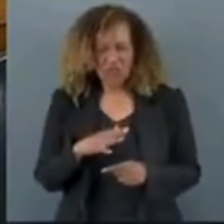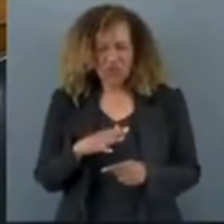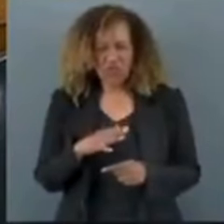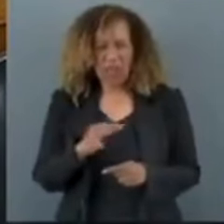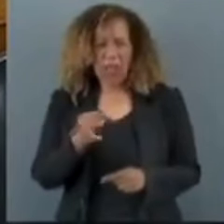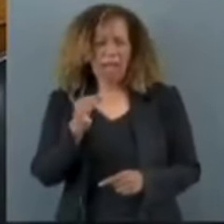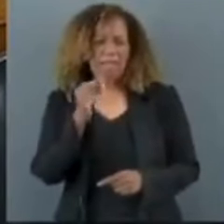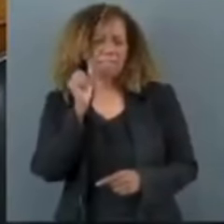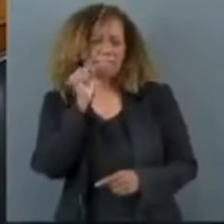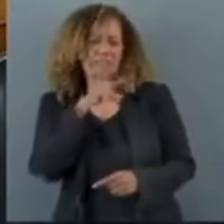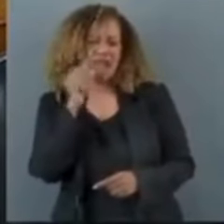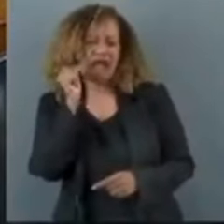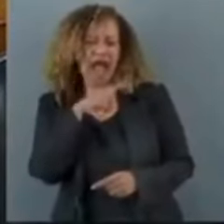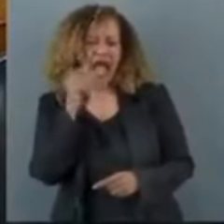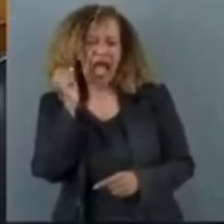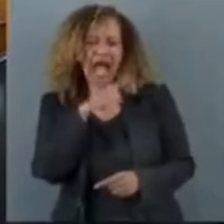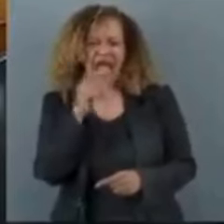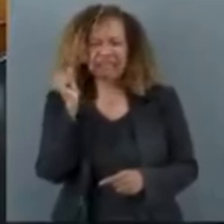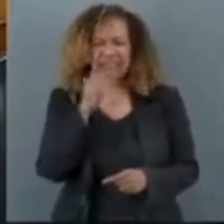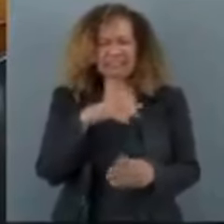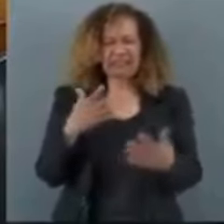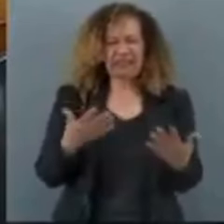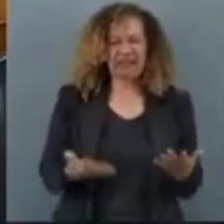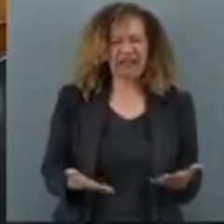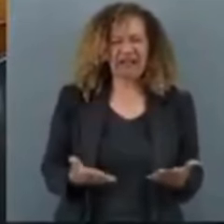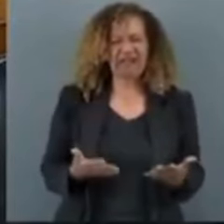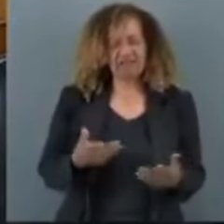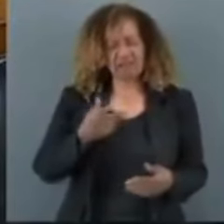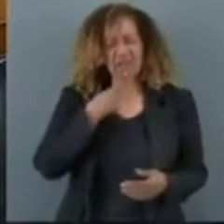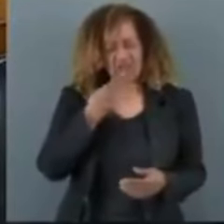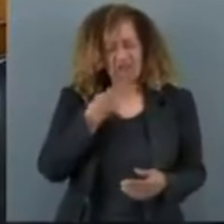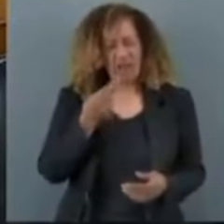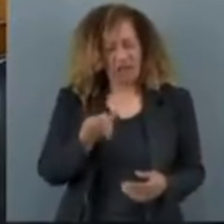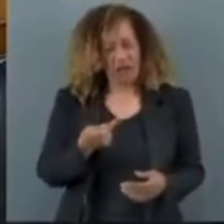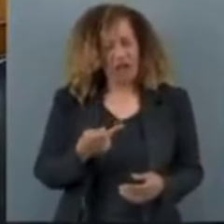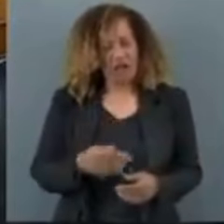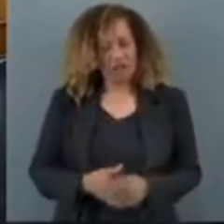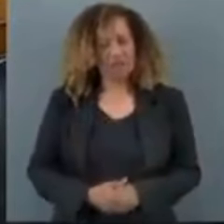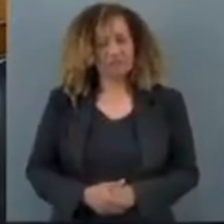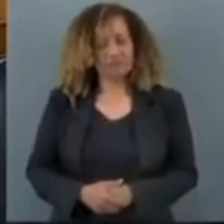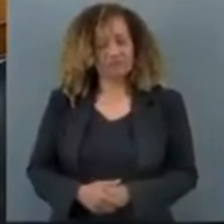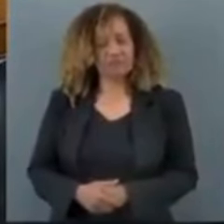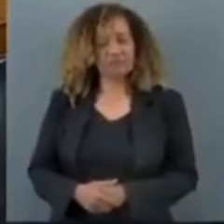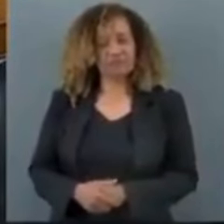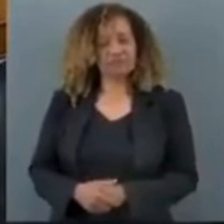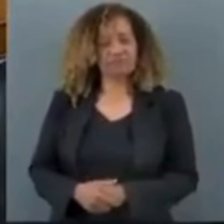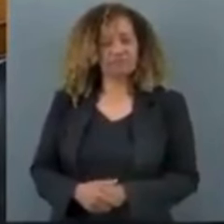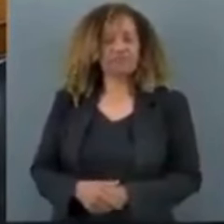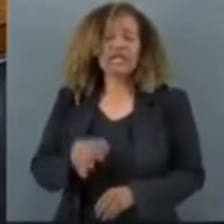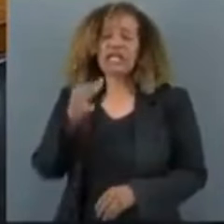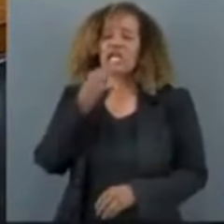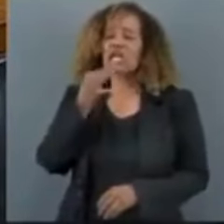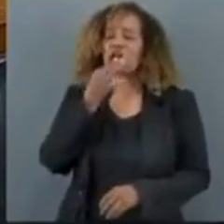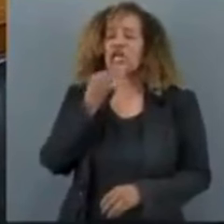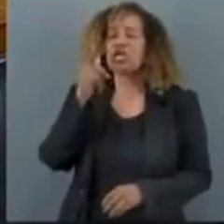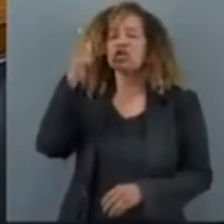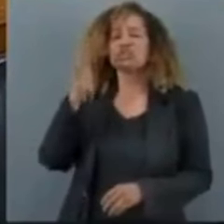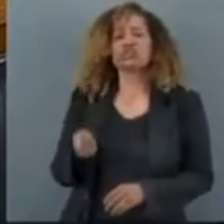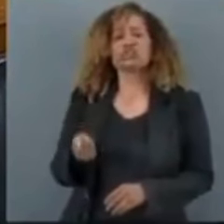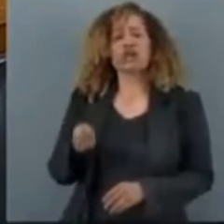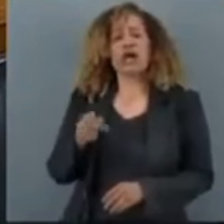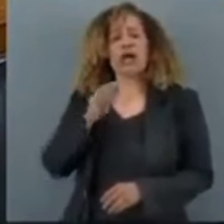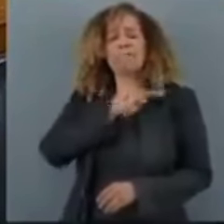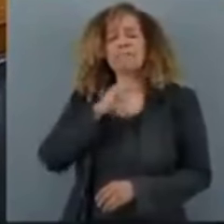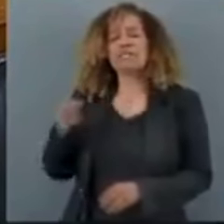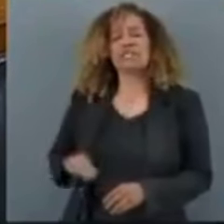piadas jocosas, eu vou falar sobre a crítica que a senhora fez, senhora